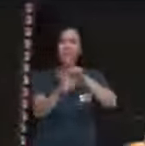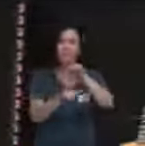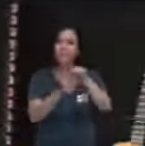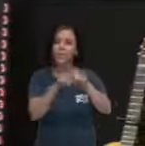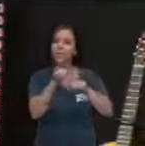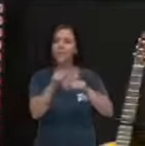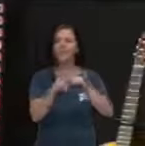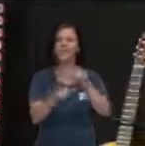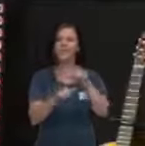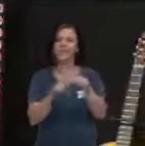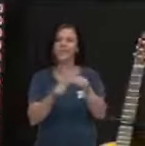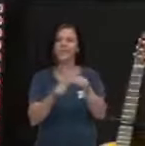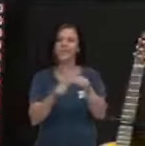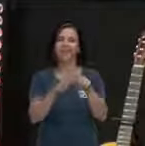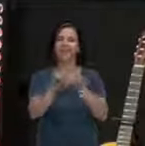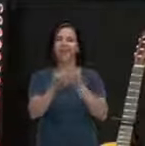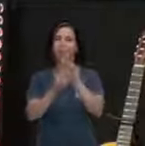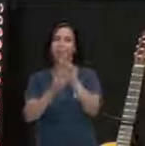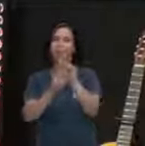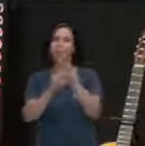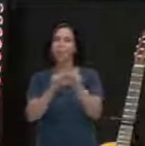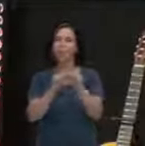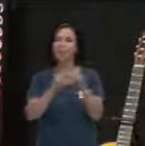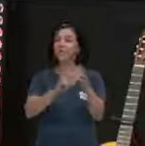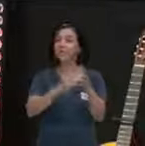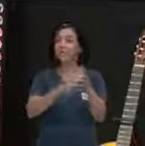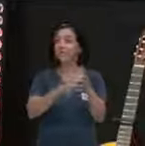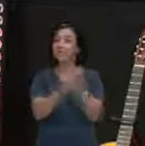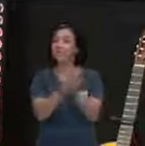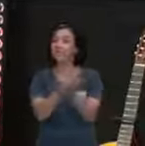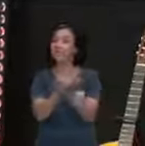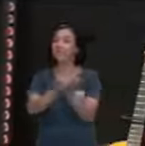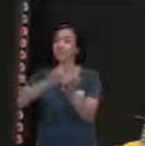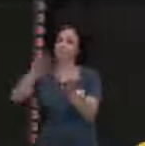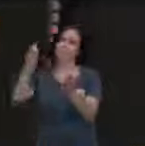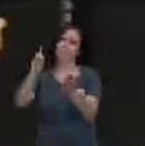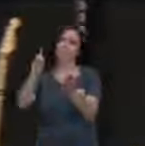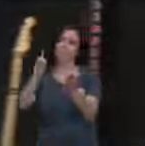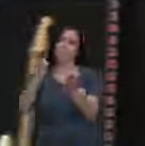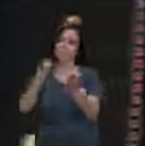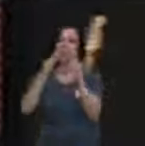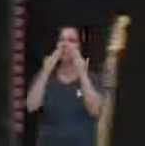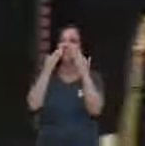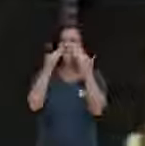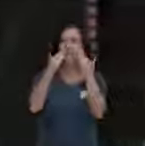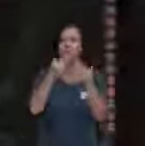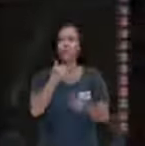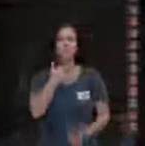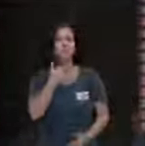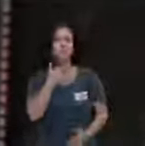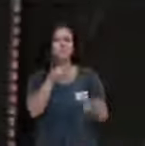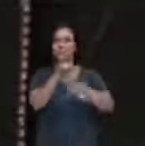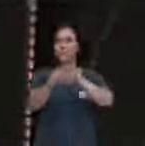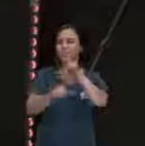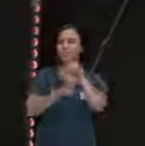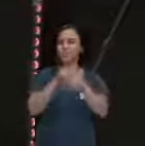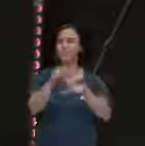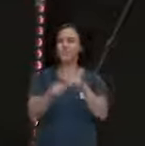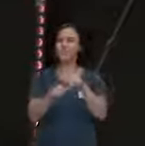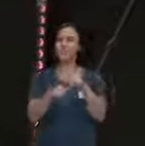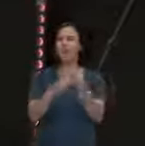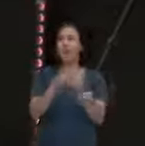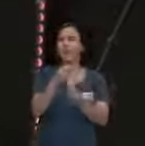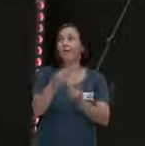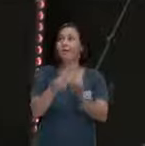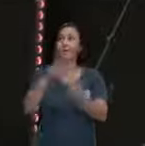o que a vida diz explicitamente se você não pode alterar a moral de Deus e